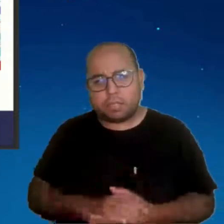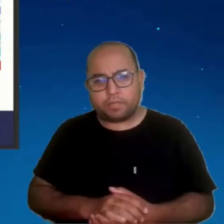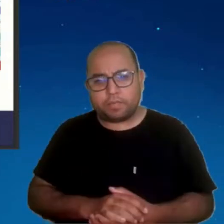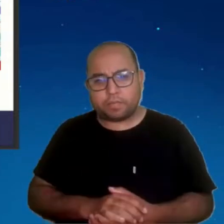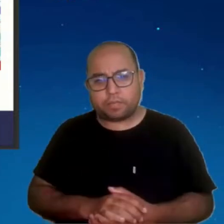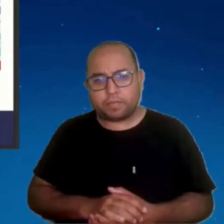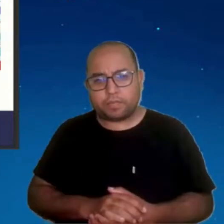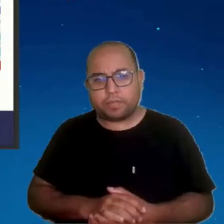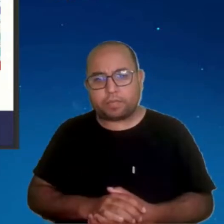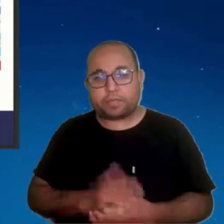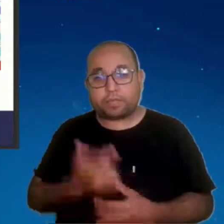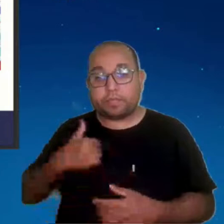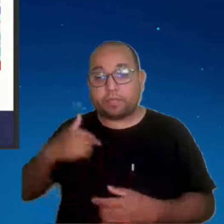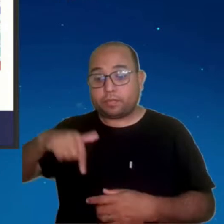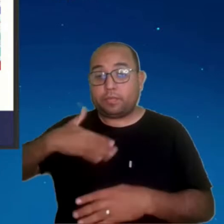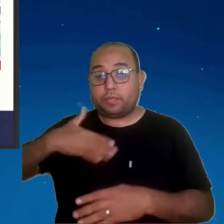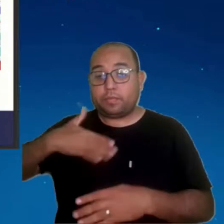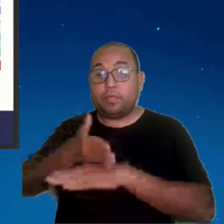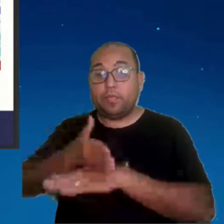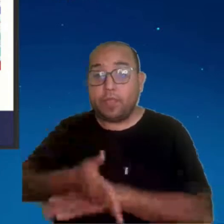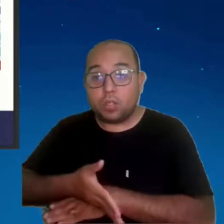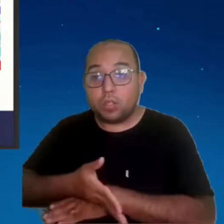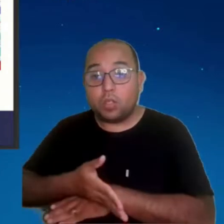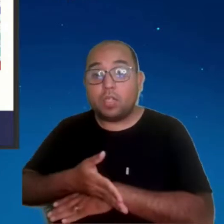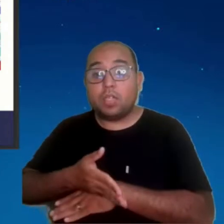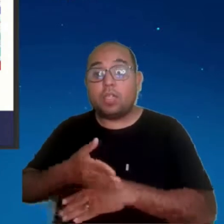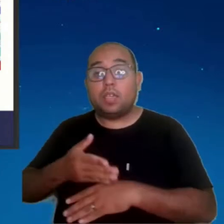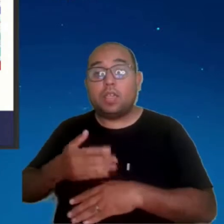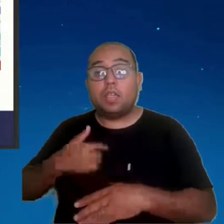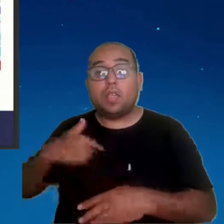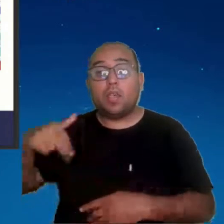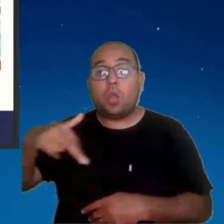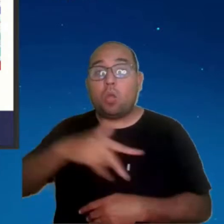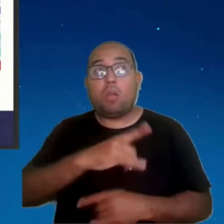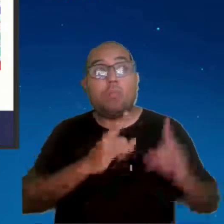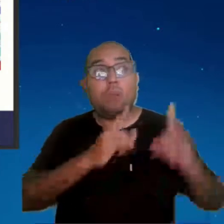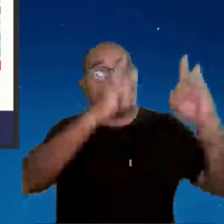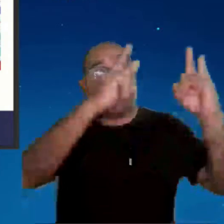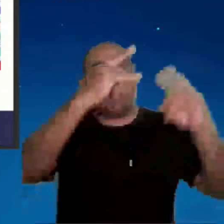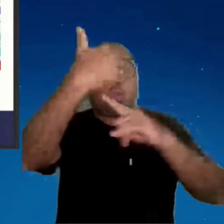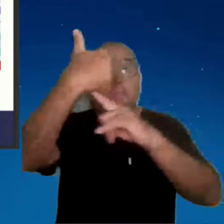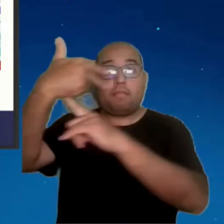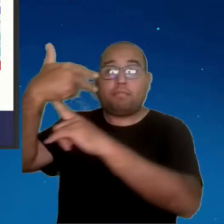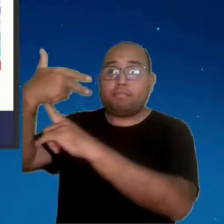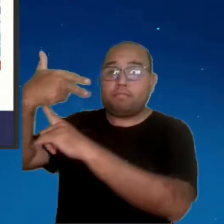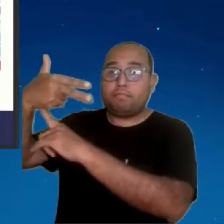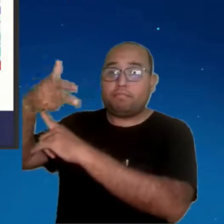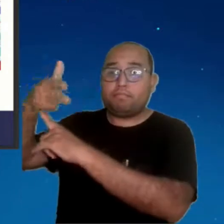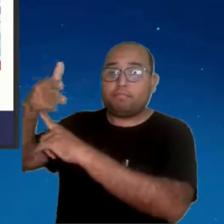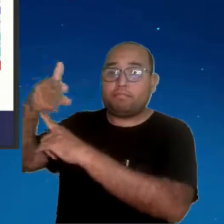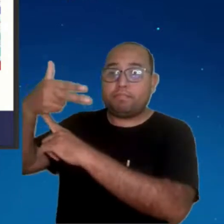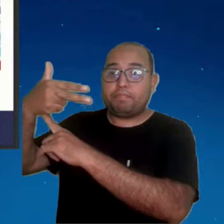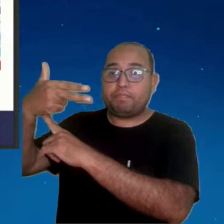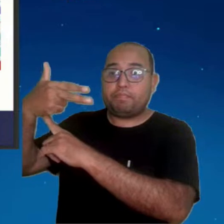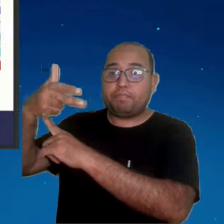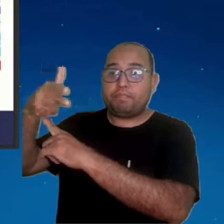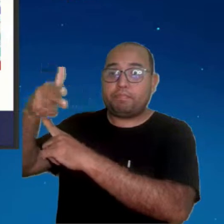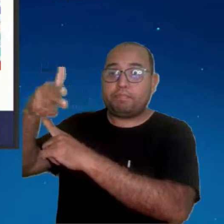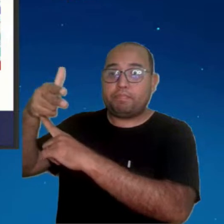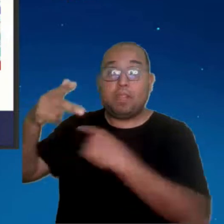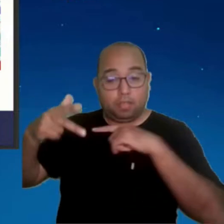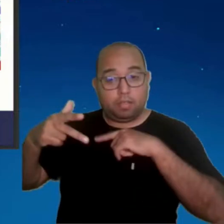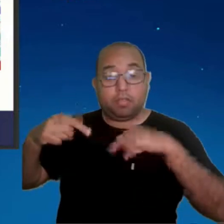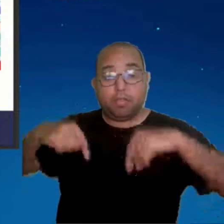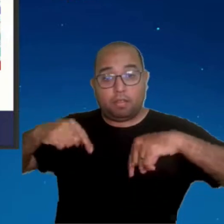já sabe que a gente está aqui, aqui tem CCTV para tudo, eu ando no meu condomínio e tem uma câmera me olhando. Mas como é que eu posso tornar